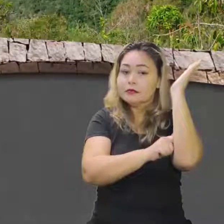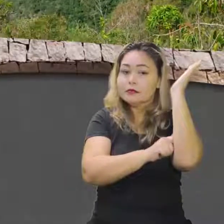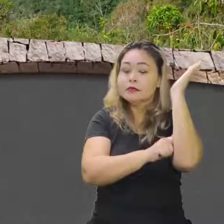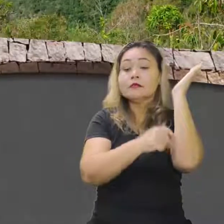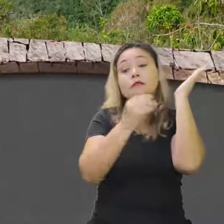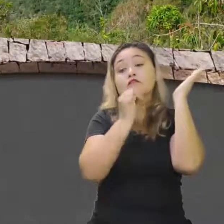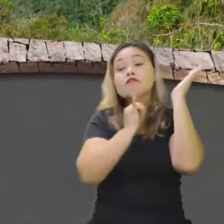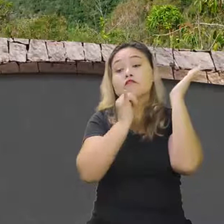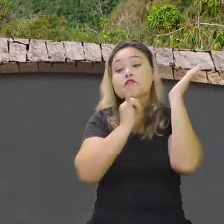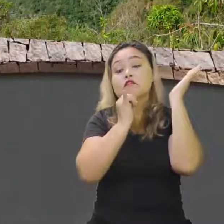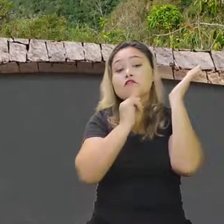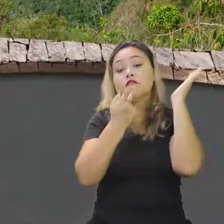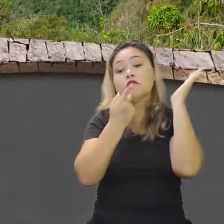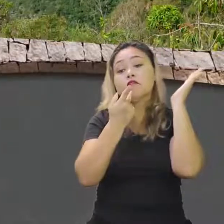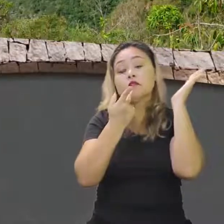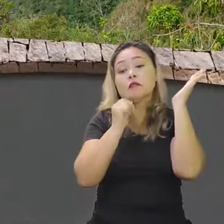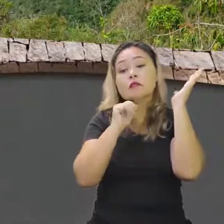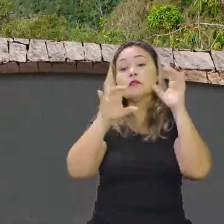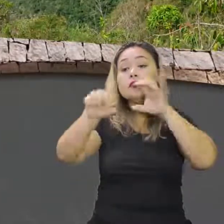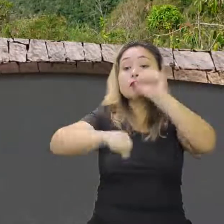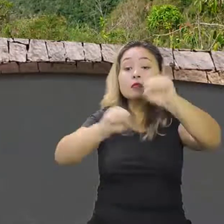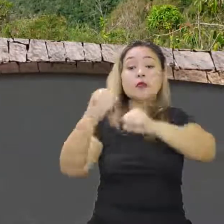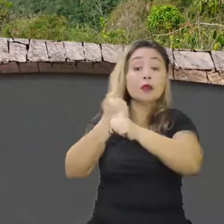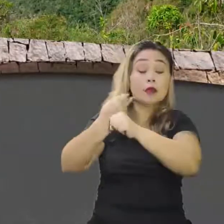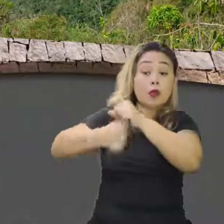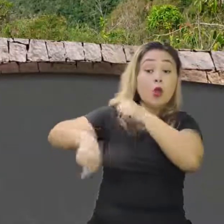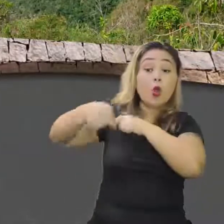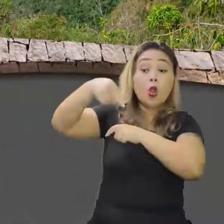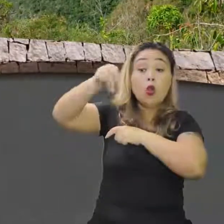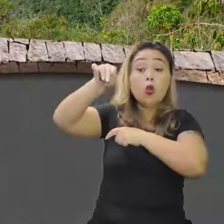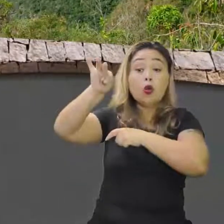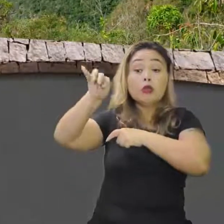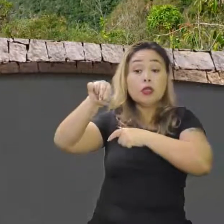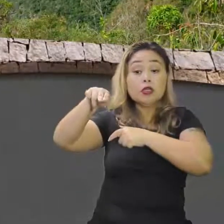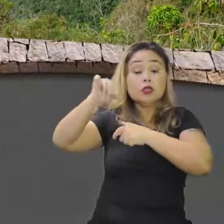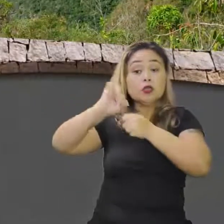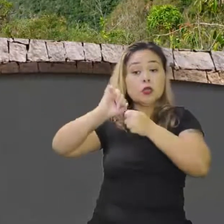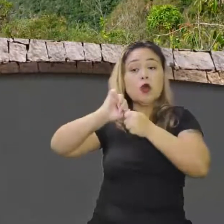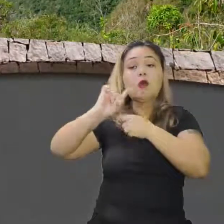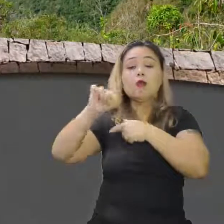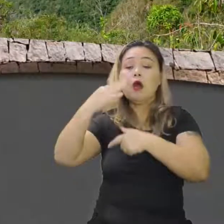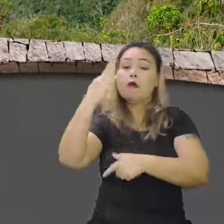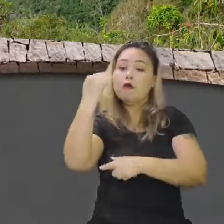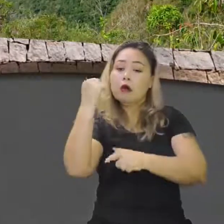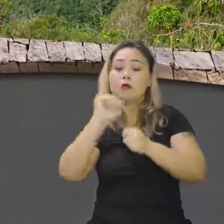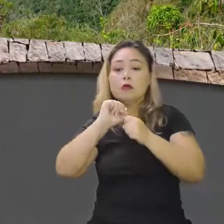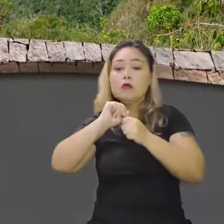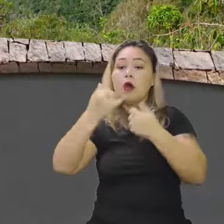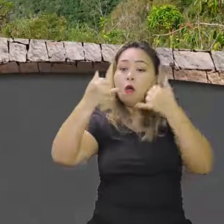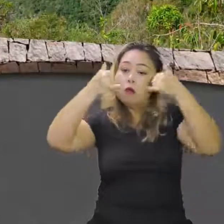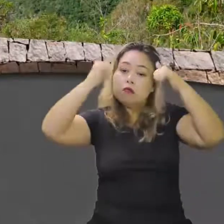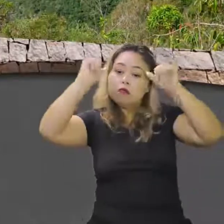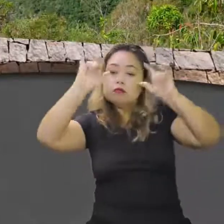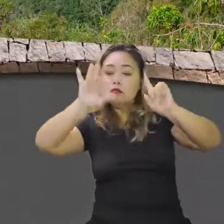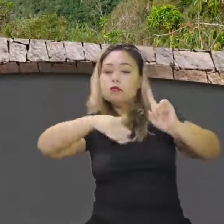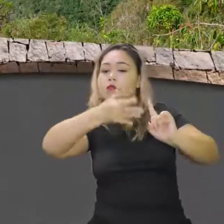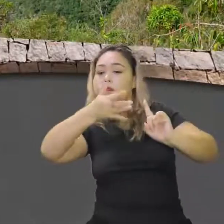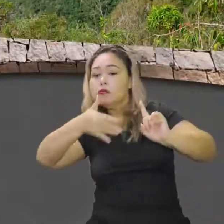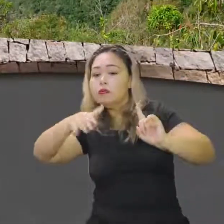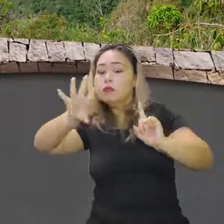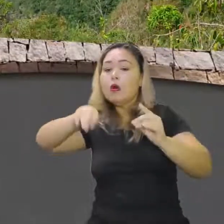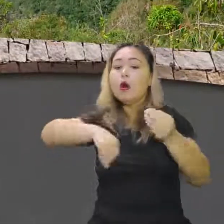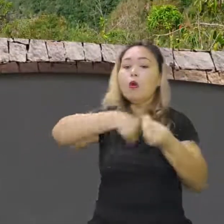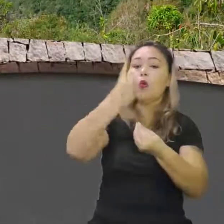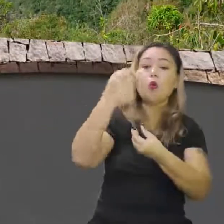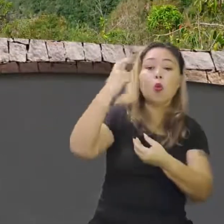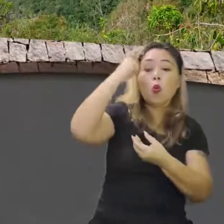Um dos exemplos disso, eu falei que a colonização antiga é do nordestino. Você tem aqui o famoso boi-bumbá, que é a mistura